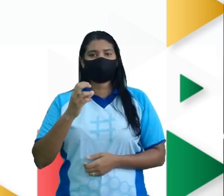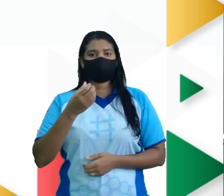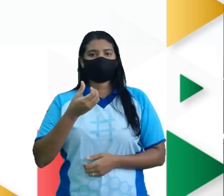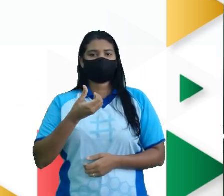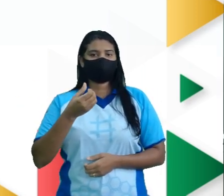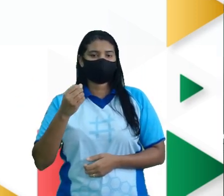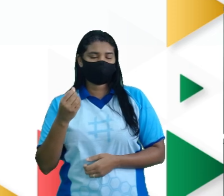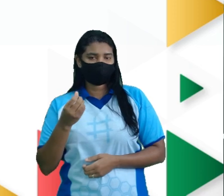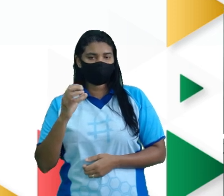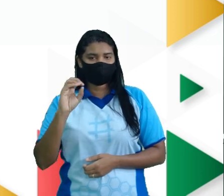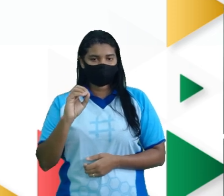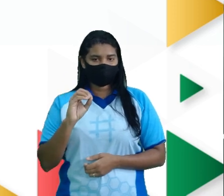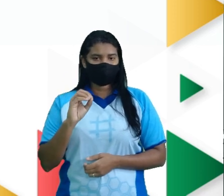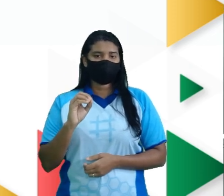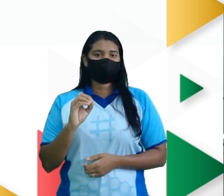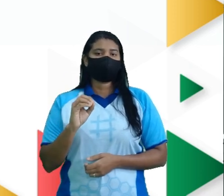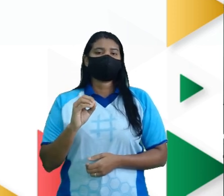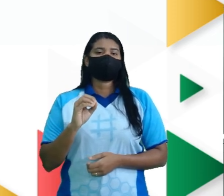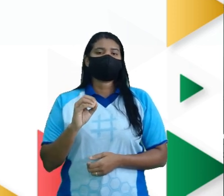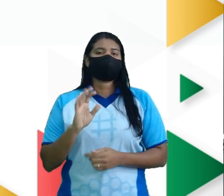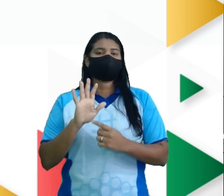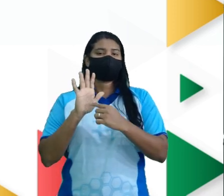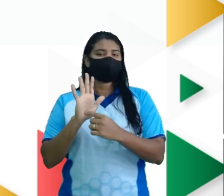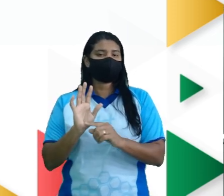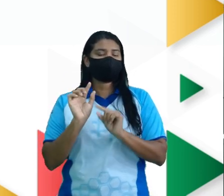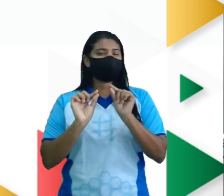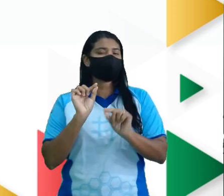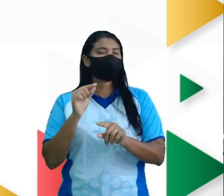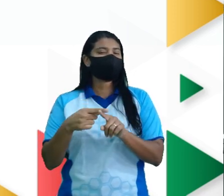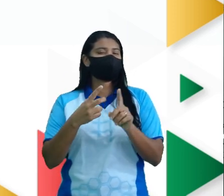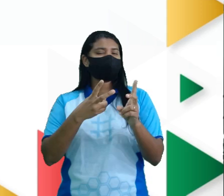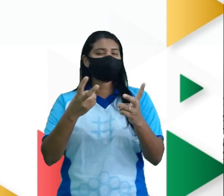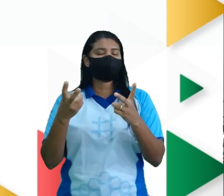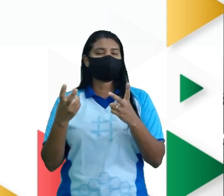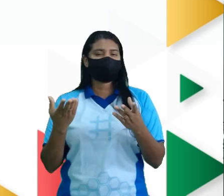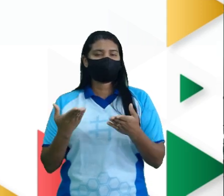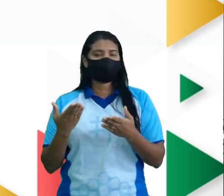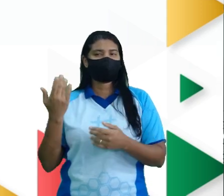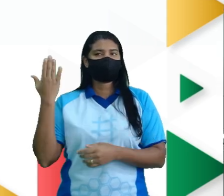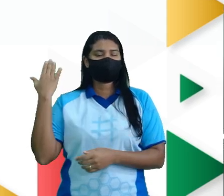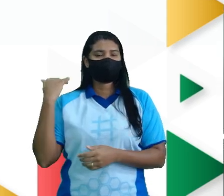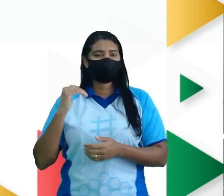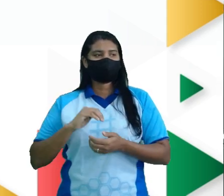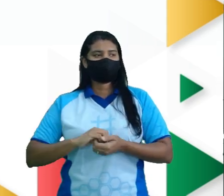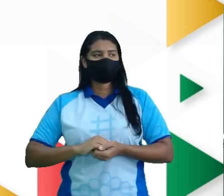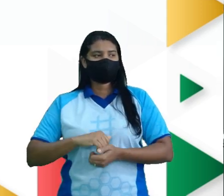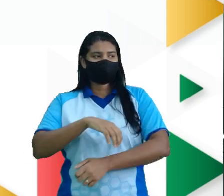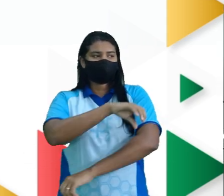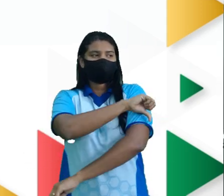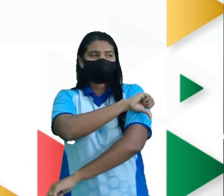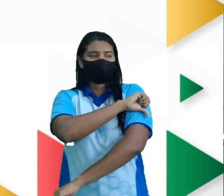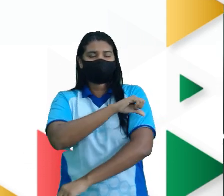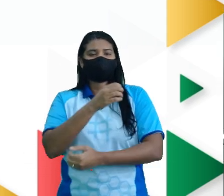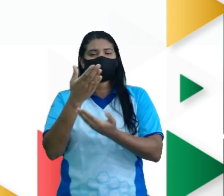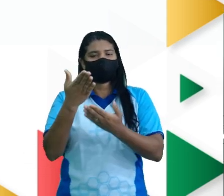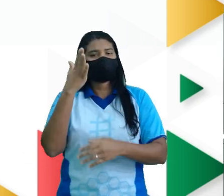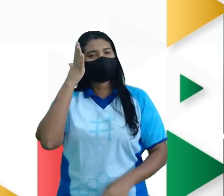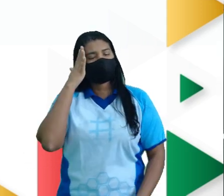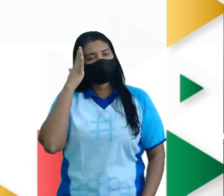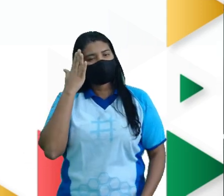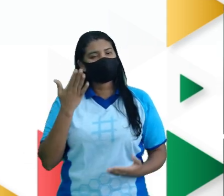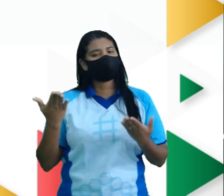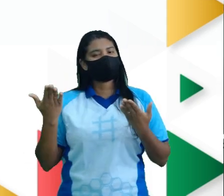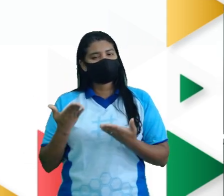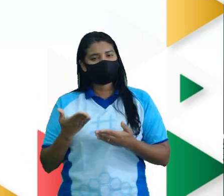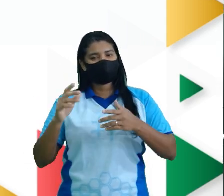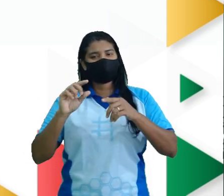são chamados de ângulos notáveis. Por quê? Presta atenção. Lá no nono ano, você vai entender muito sobre o